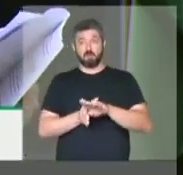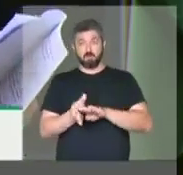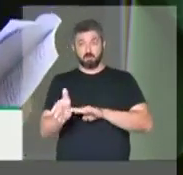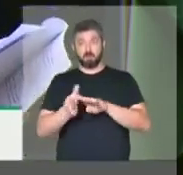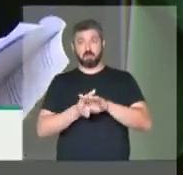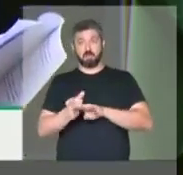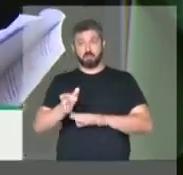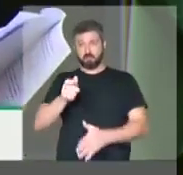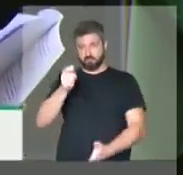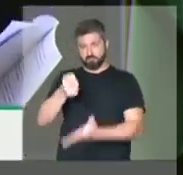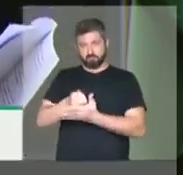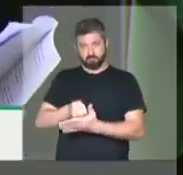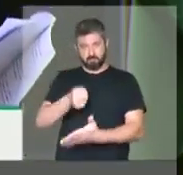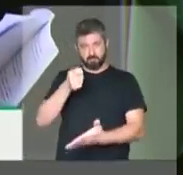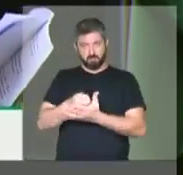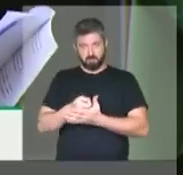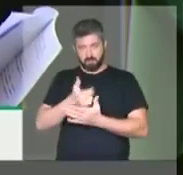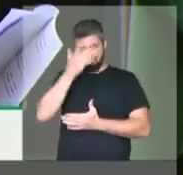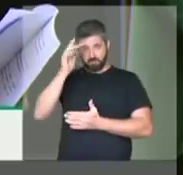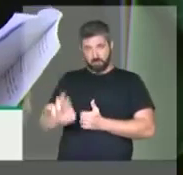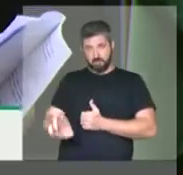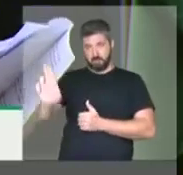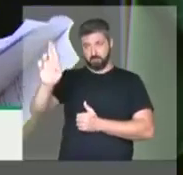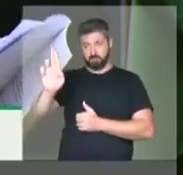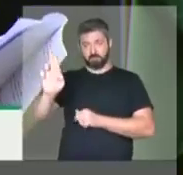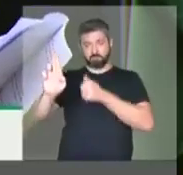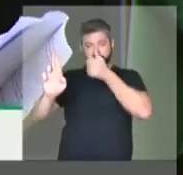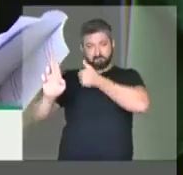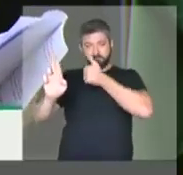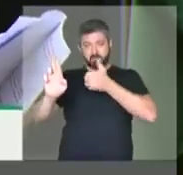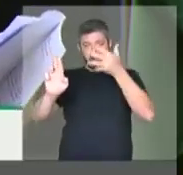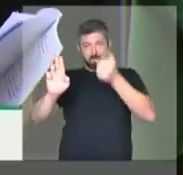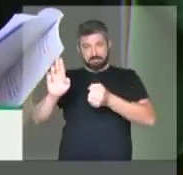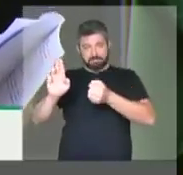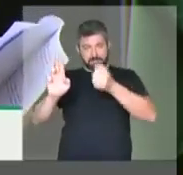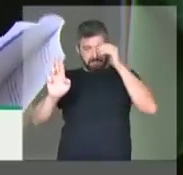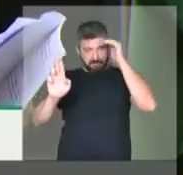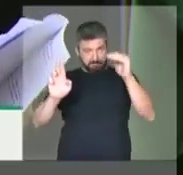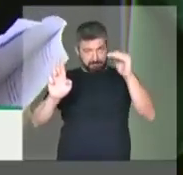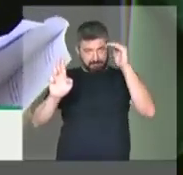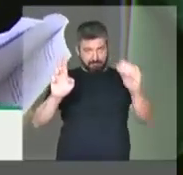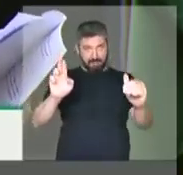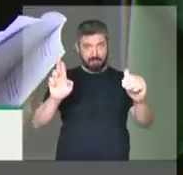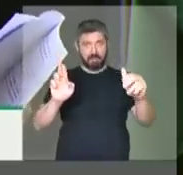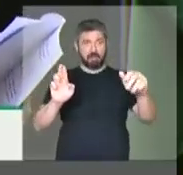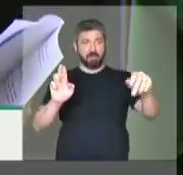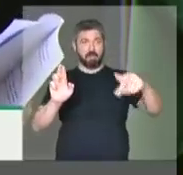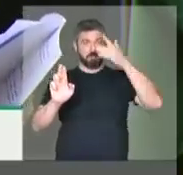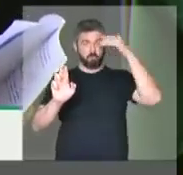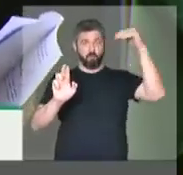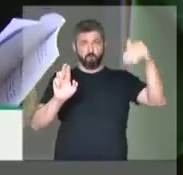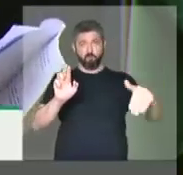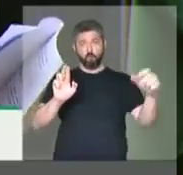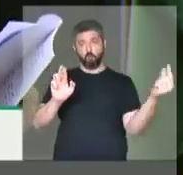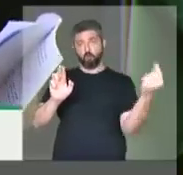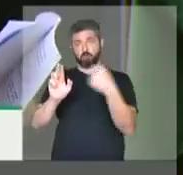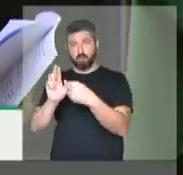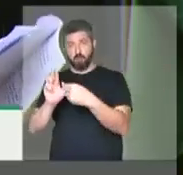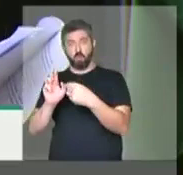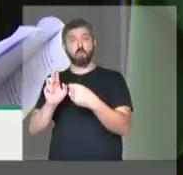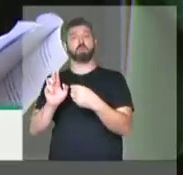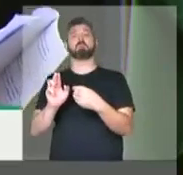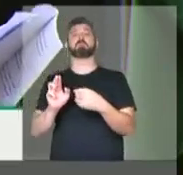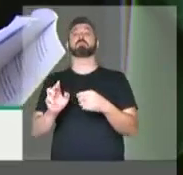instruções impositivas que o representante fica obrigado a cegamente obedecer, defender e votar, ainda